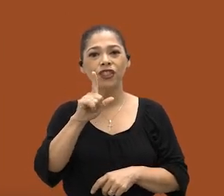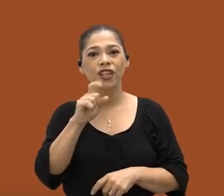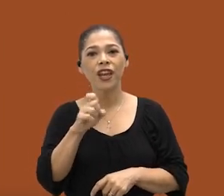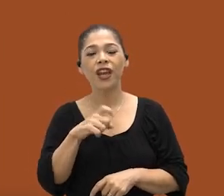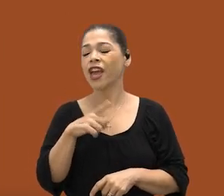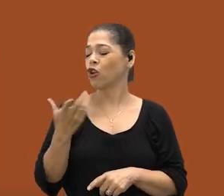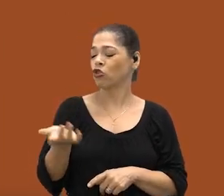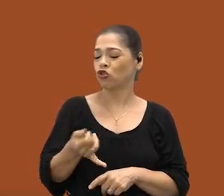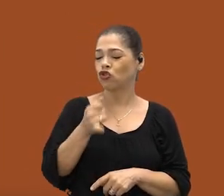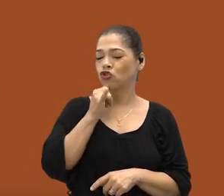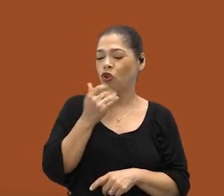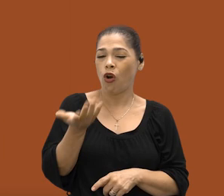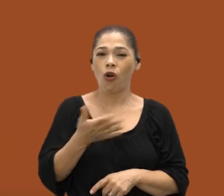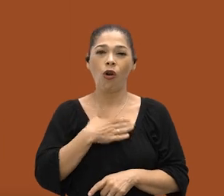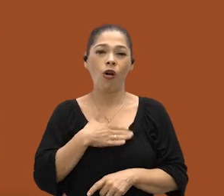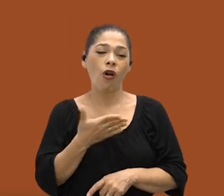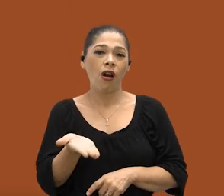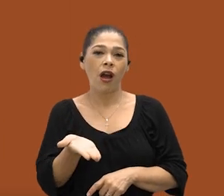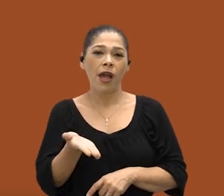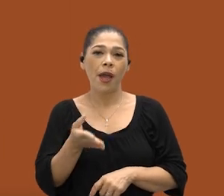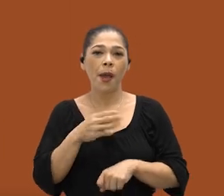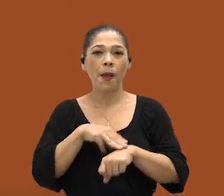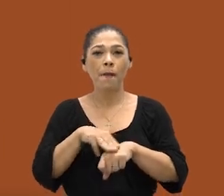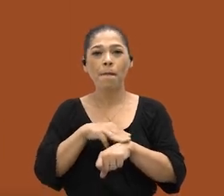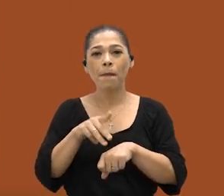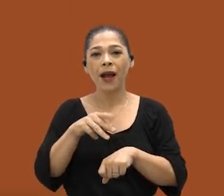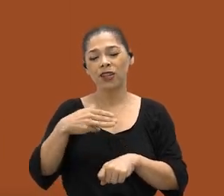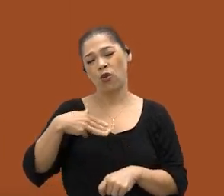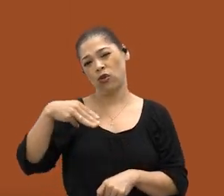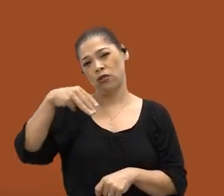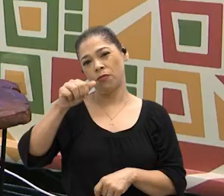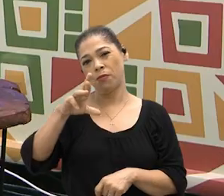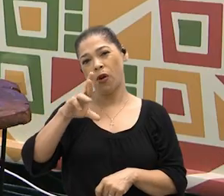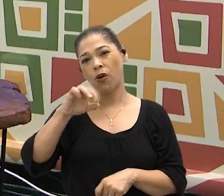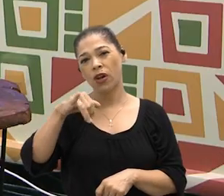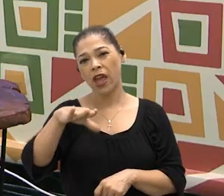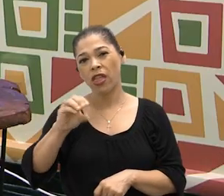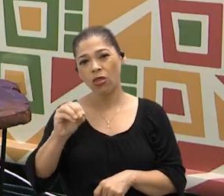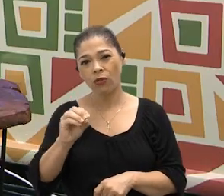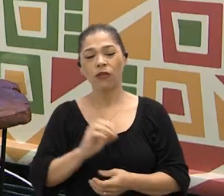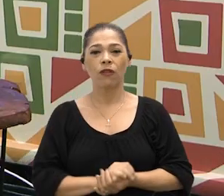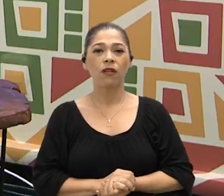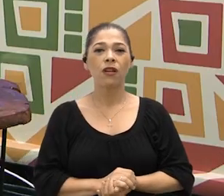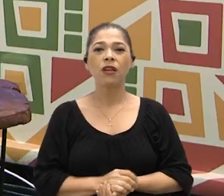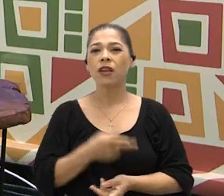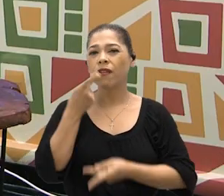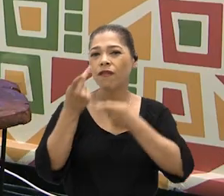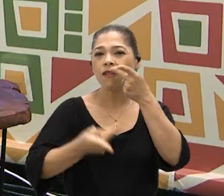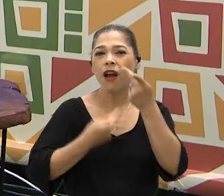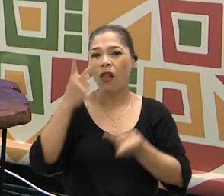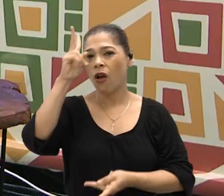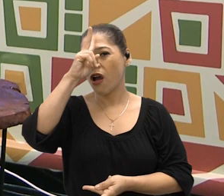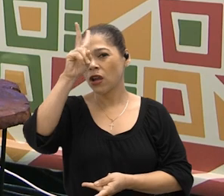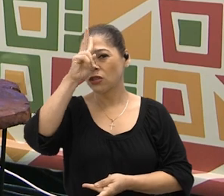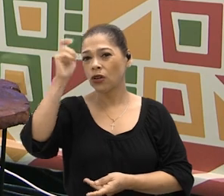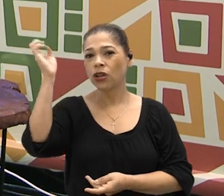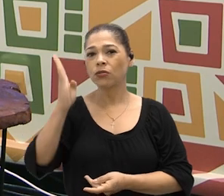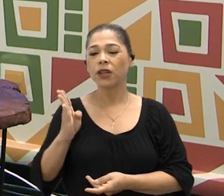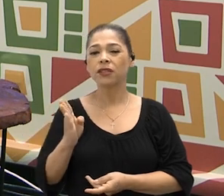eu seria Pardo mas eu gosto de me considerar morena quem contou a história do Brasil